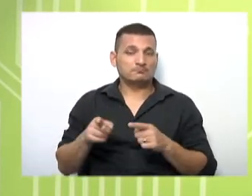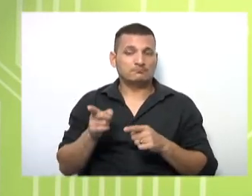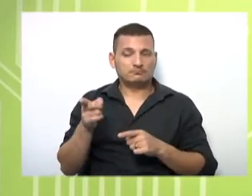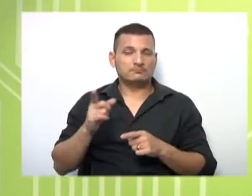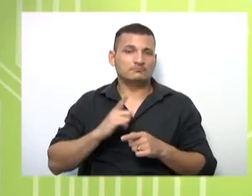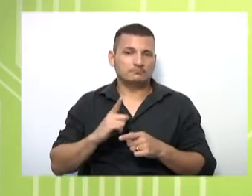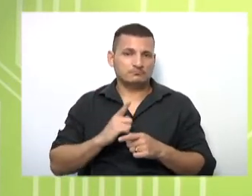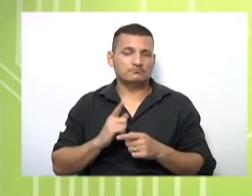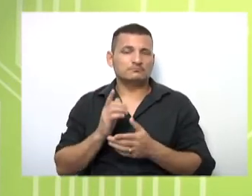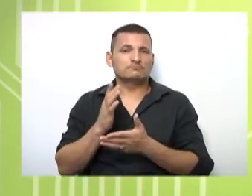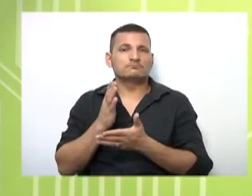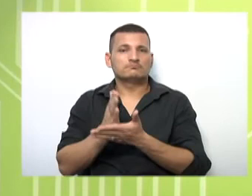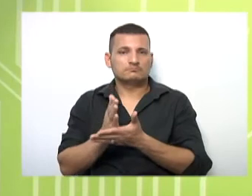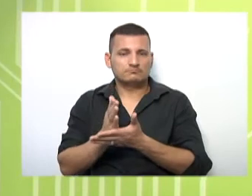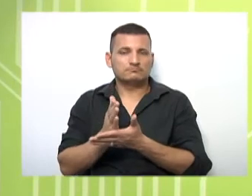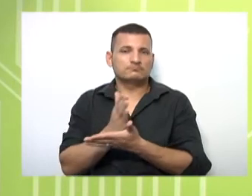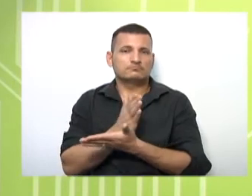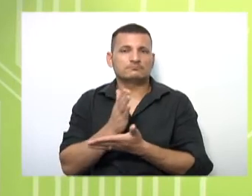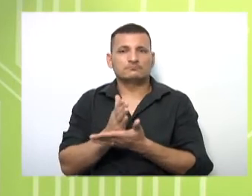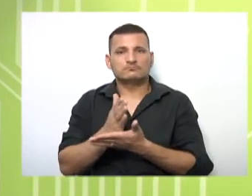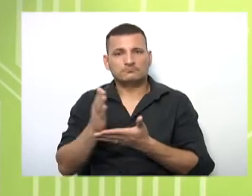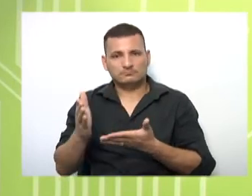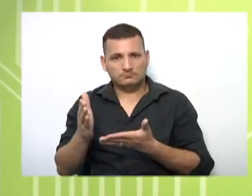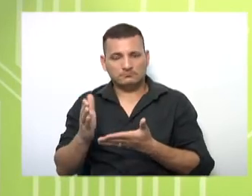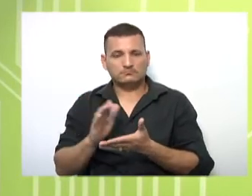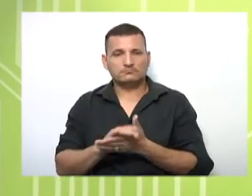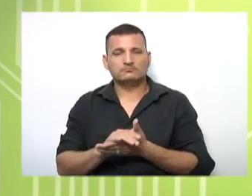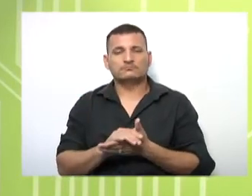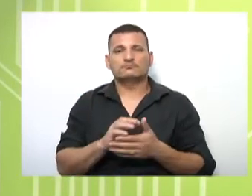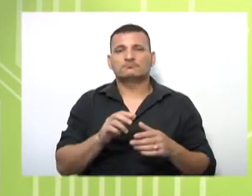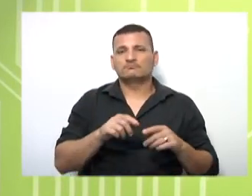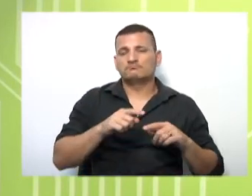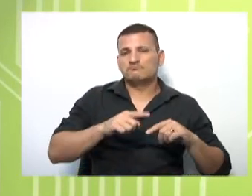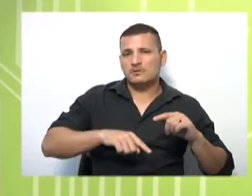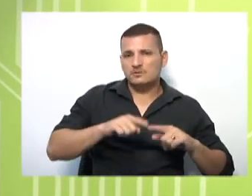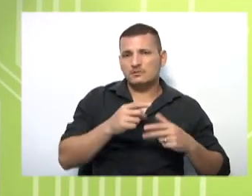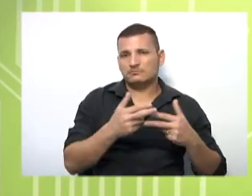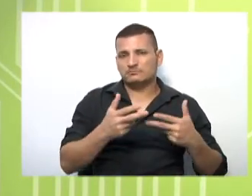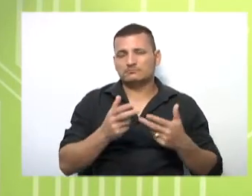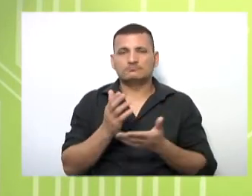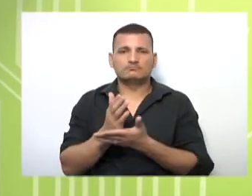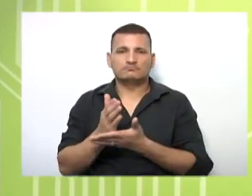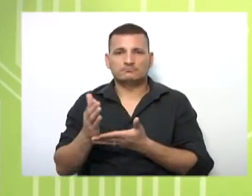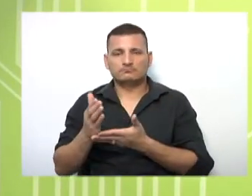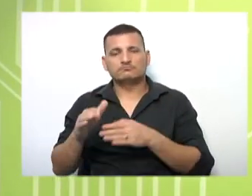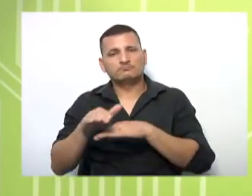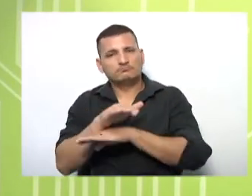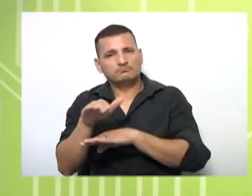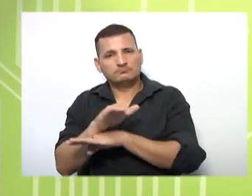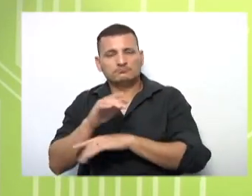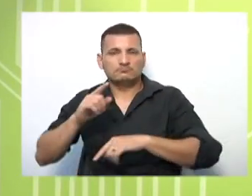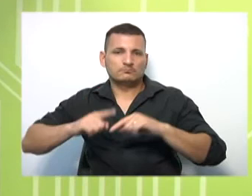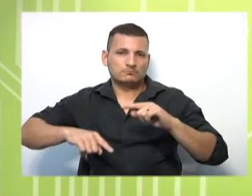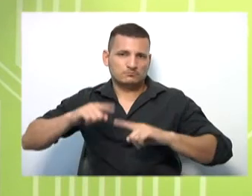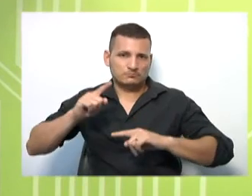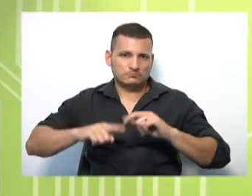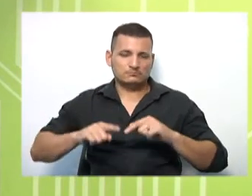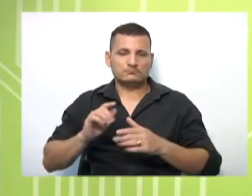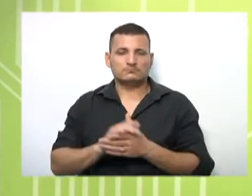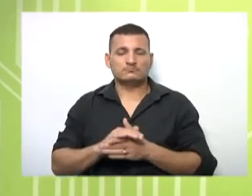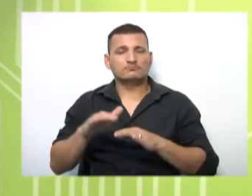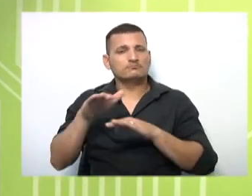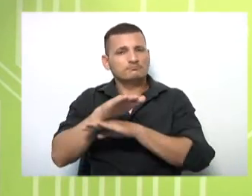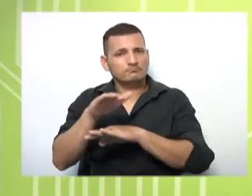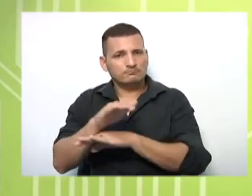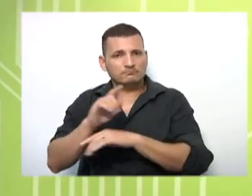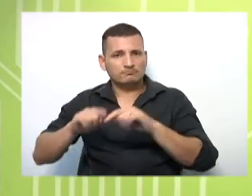dividem maquinário e dividem espaço para armazenagem dos produtos. A armazenagem dos produtos se dá normalmente para